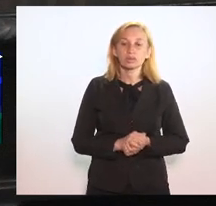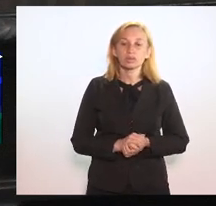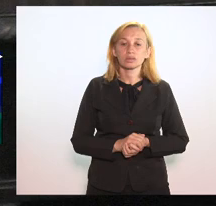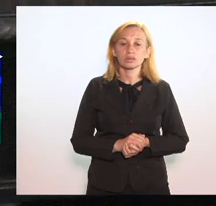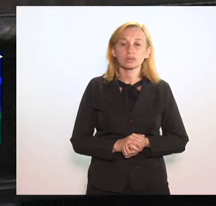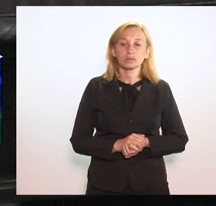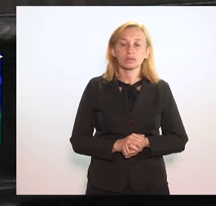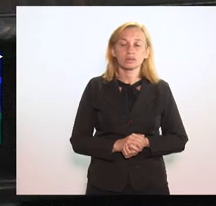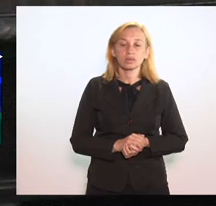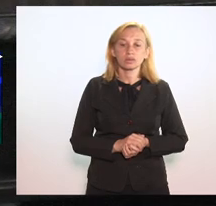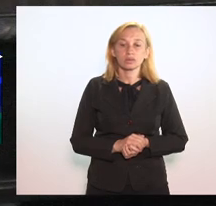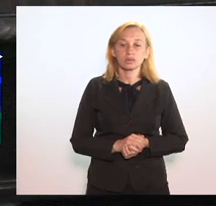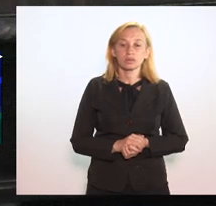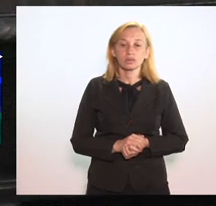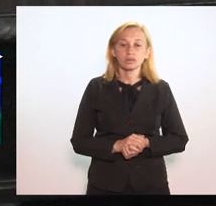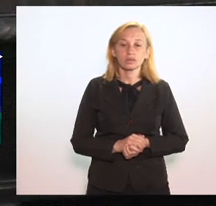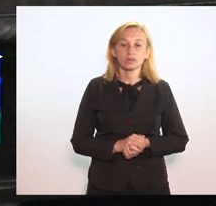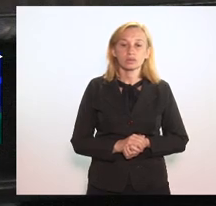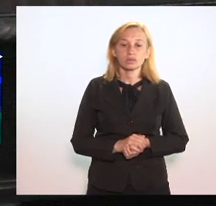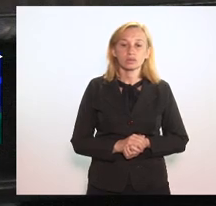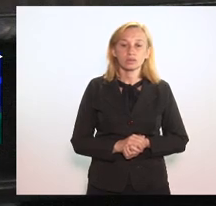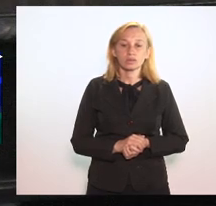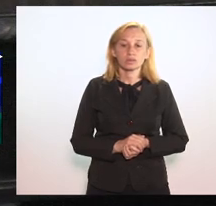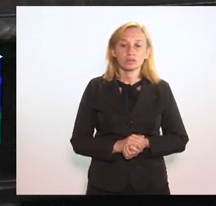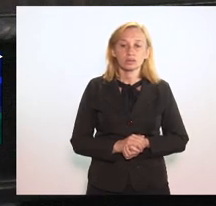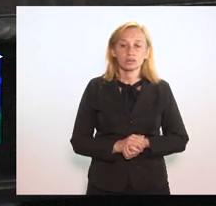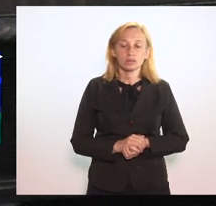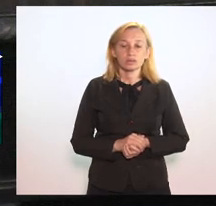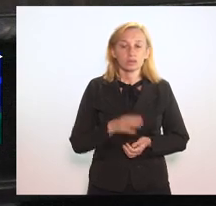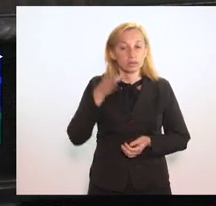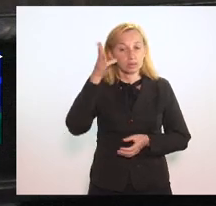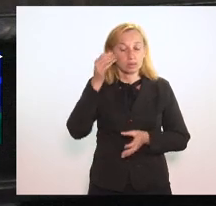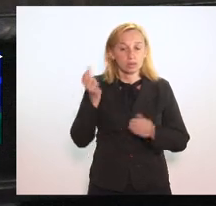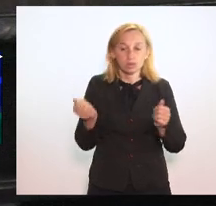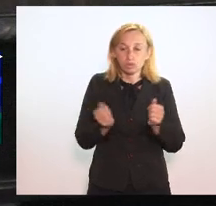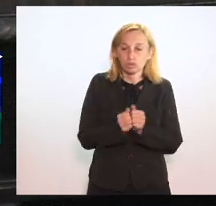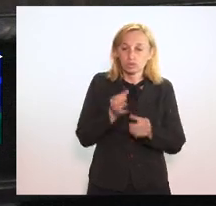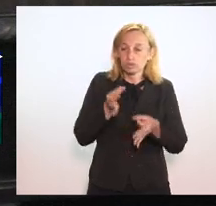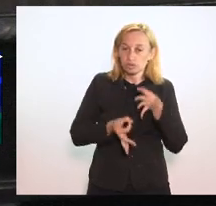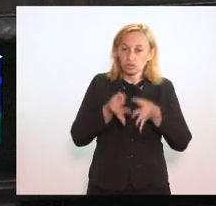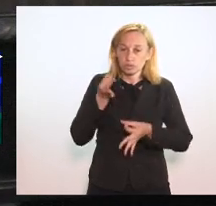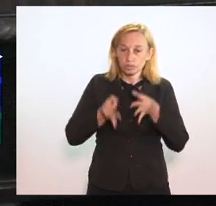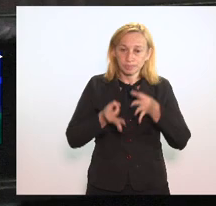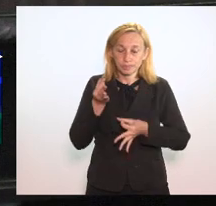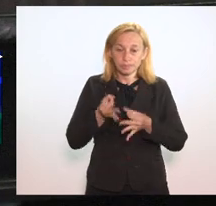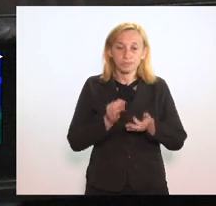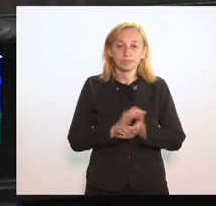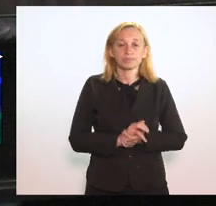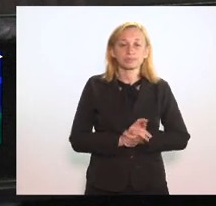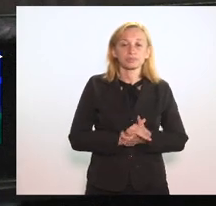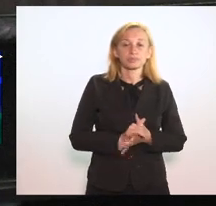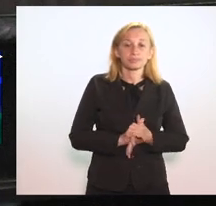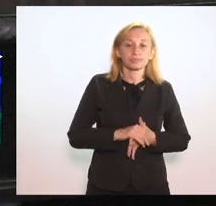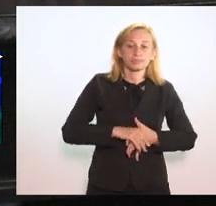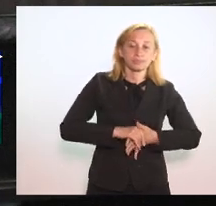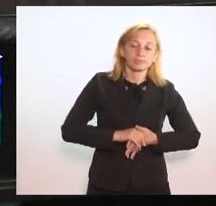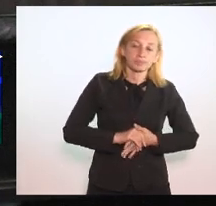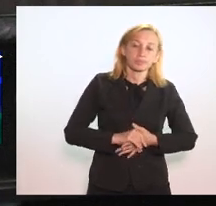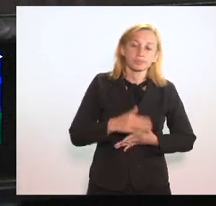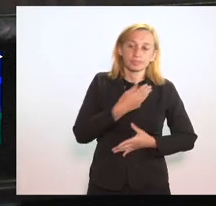por ingressar Ju e a justiça federal para que o governo